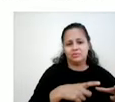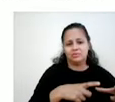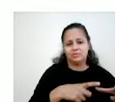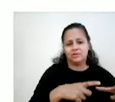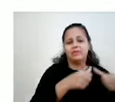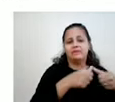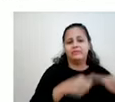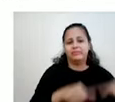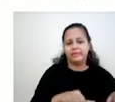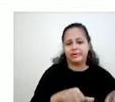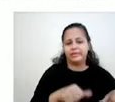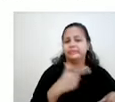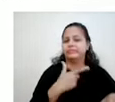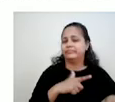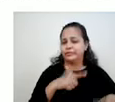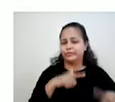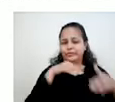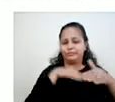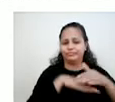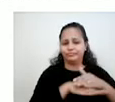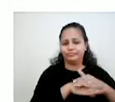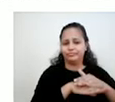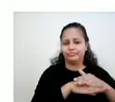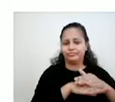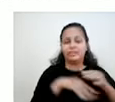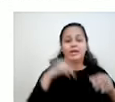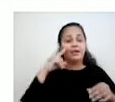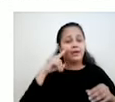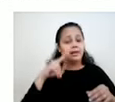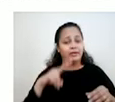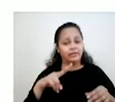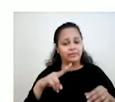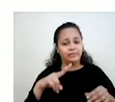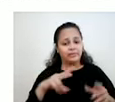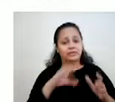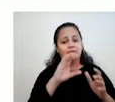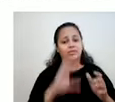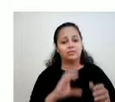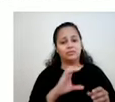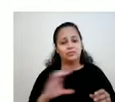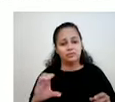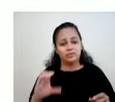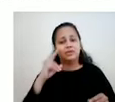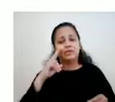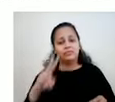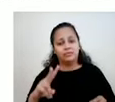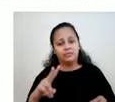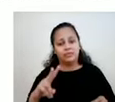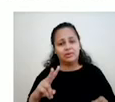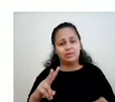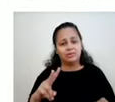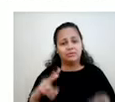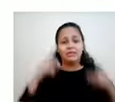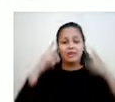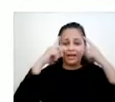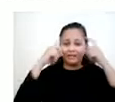sem sepultura. Aqui já é a visão de um cristão, né, enxergando